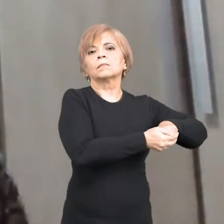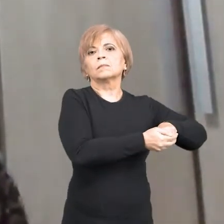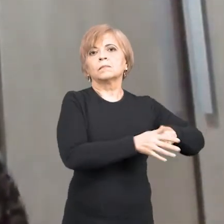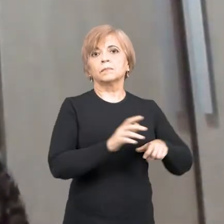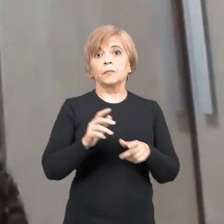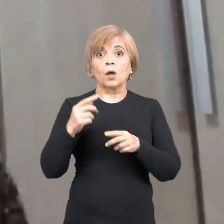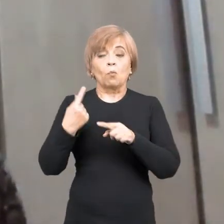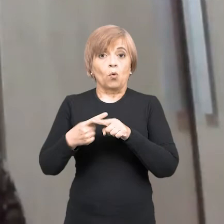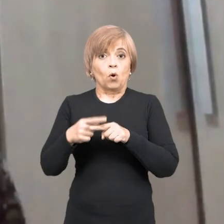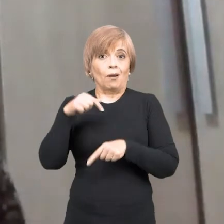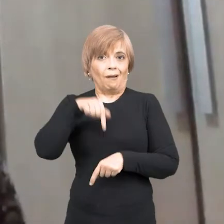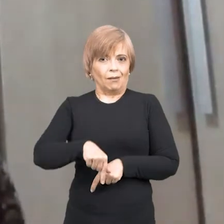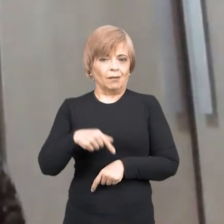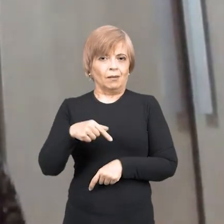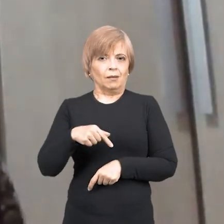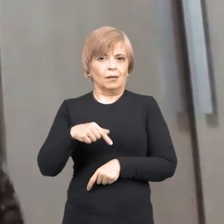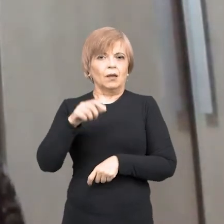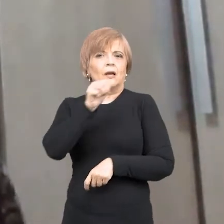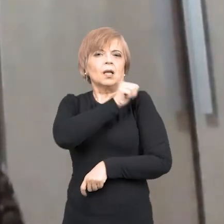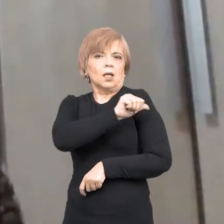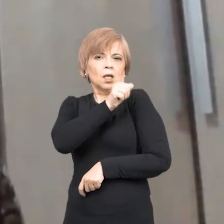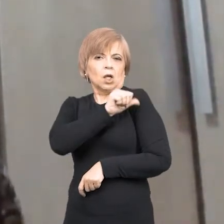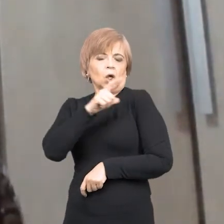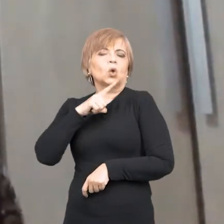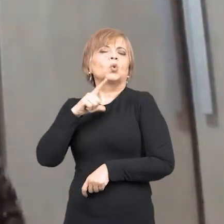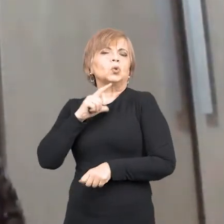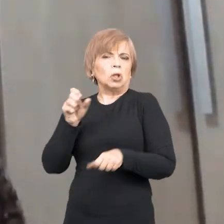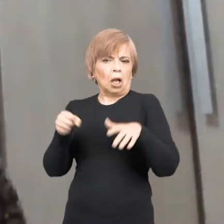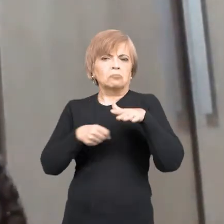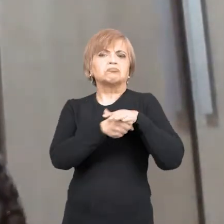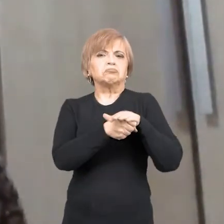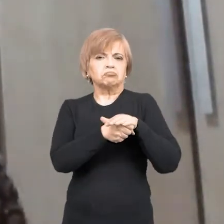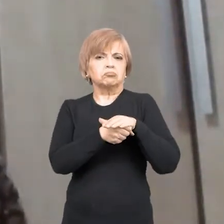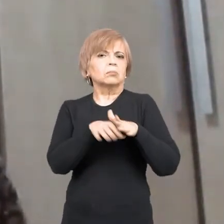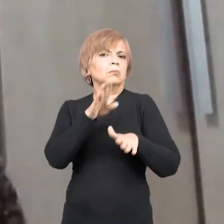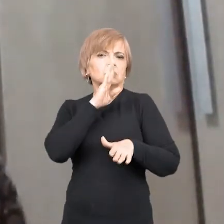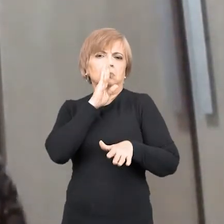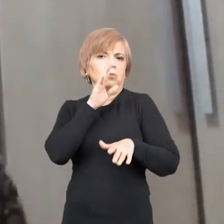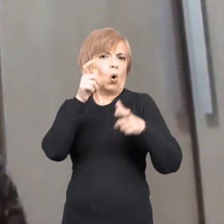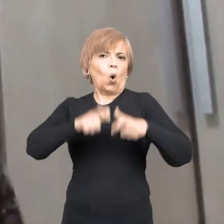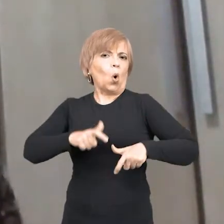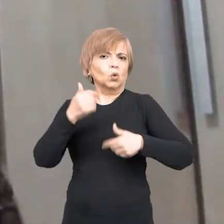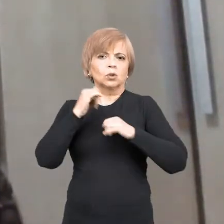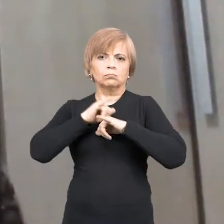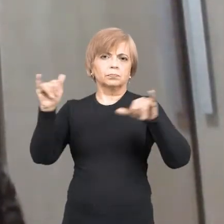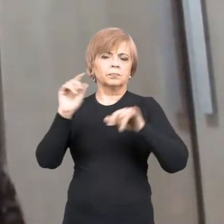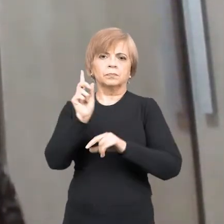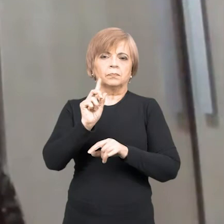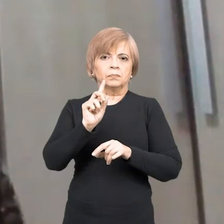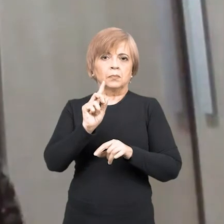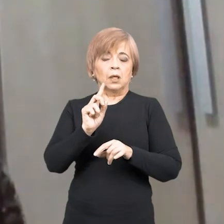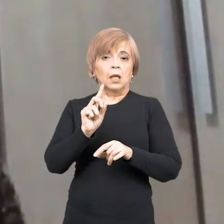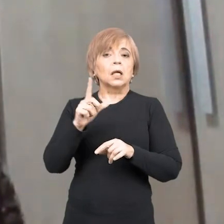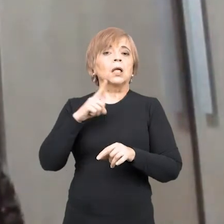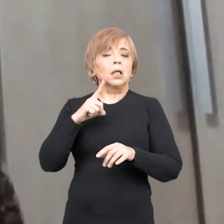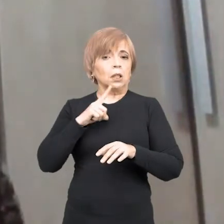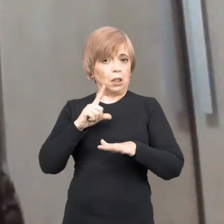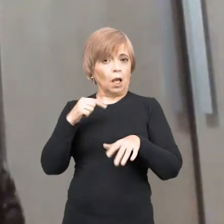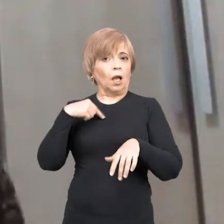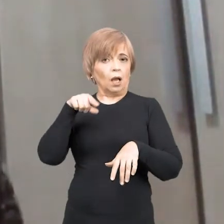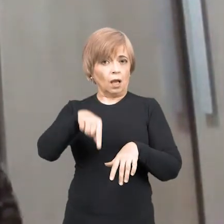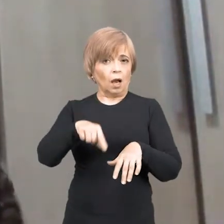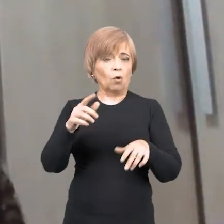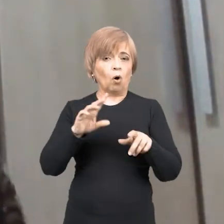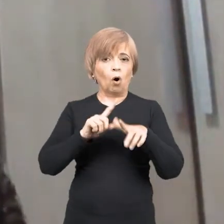Aqui no estado do Rio de Janeiro, nós temos abrigos sigilosos, sim, que apesar da pandemia estão funcionando de forma